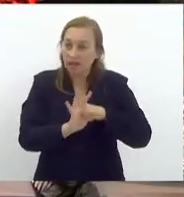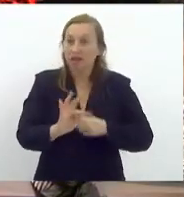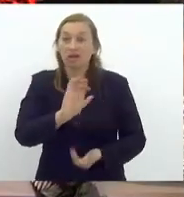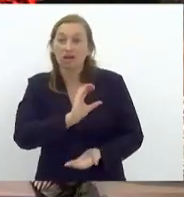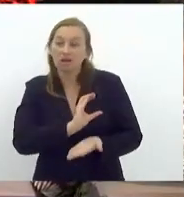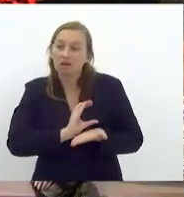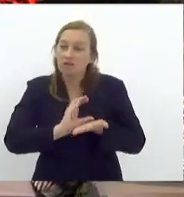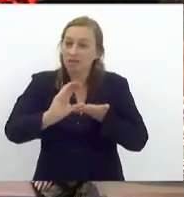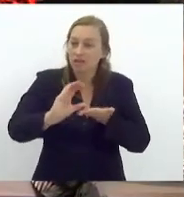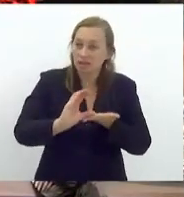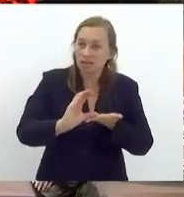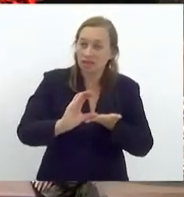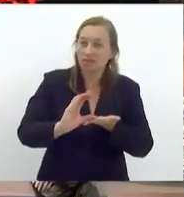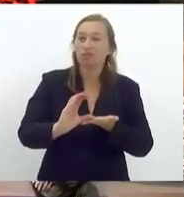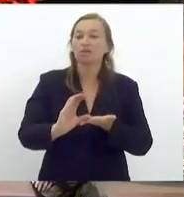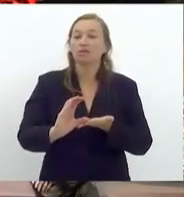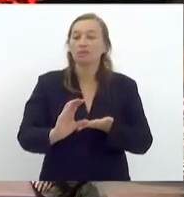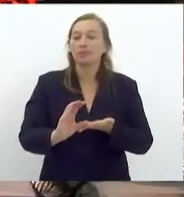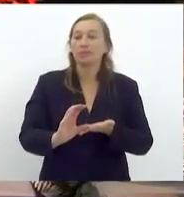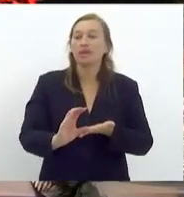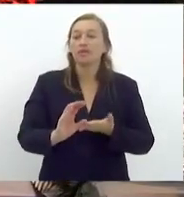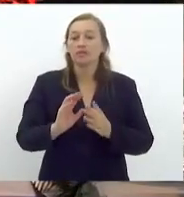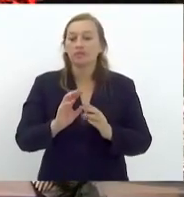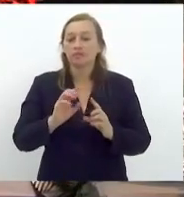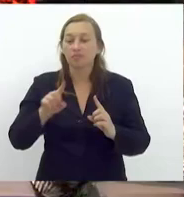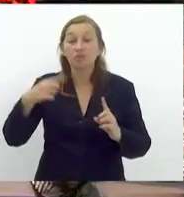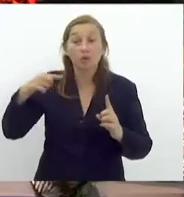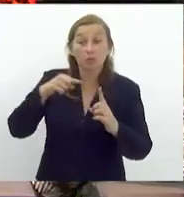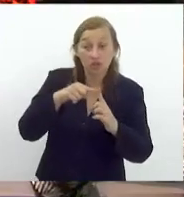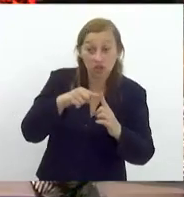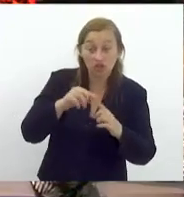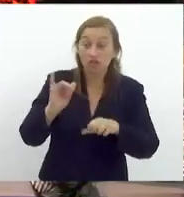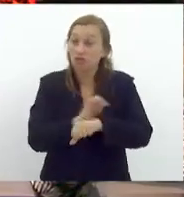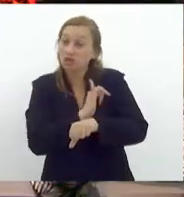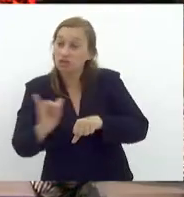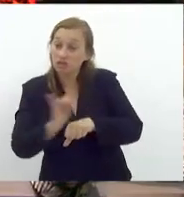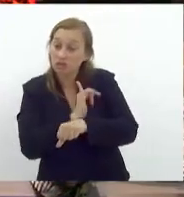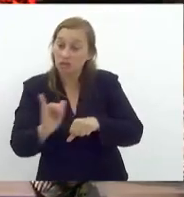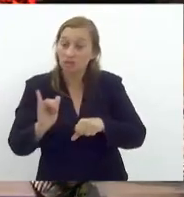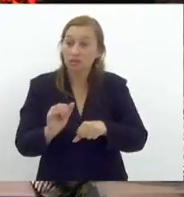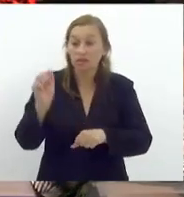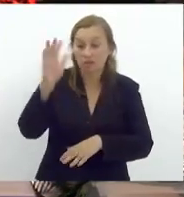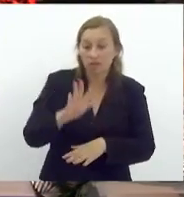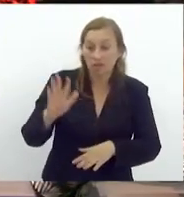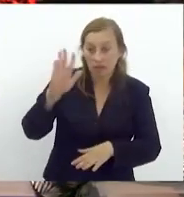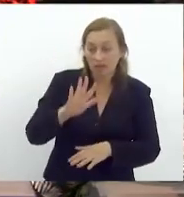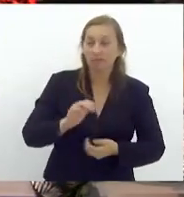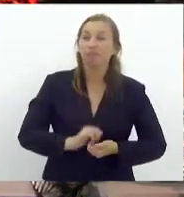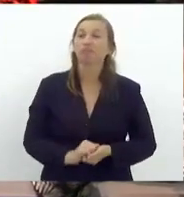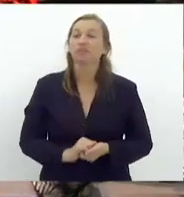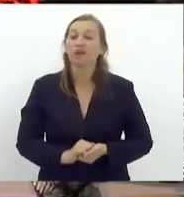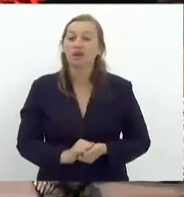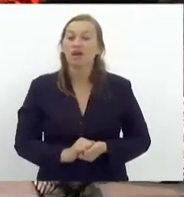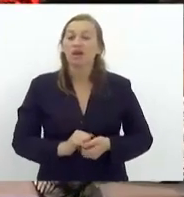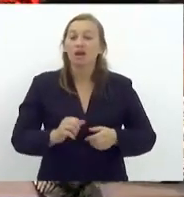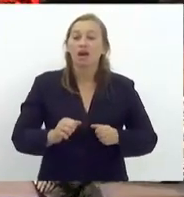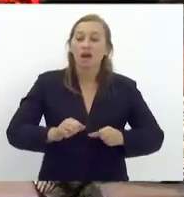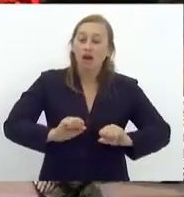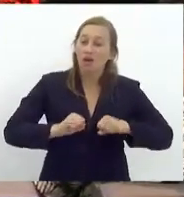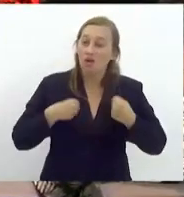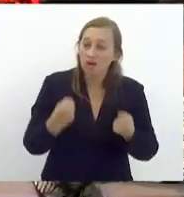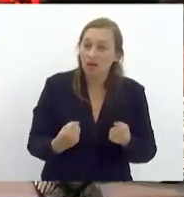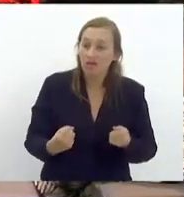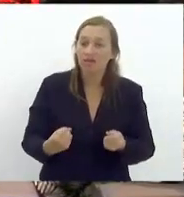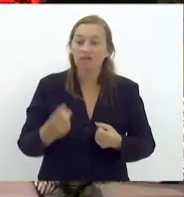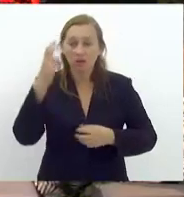a nível da realização das metas e objetivos da articulação Nacional a frente parlamentar e defesa da cultura hip